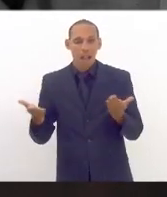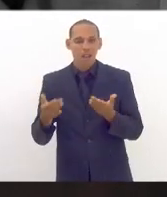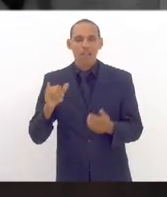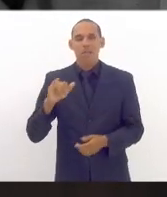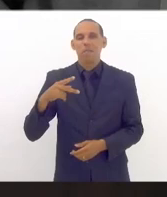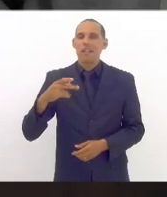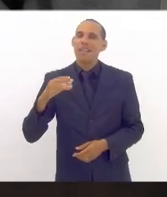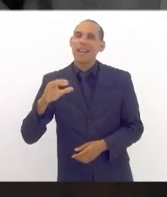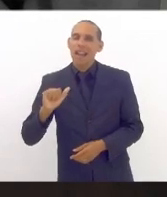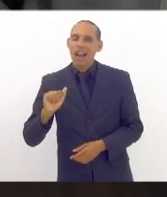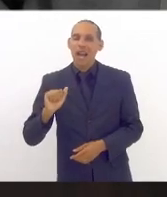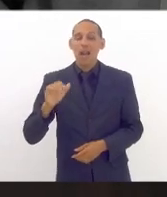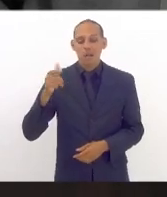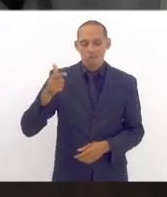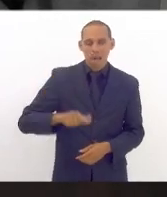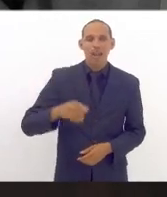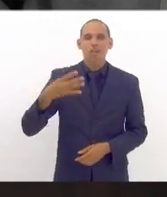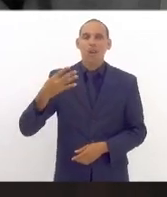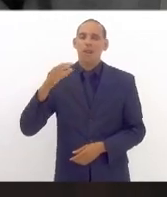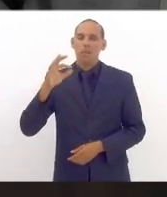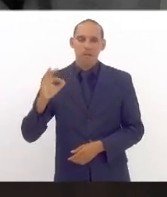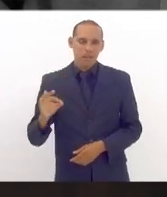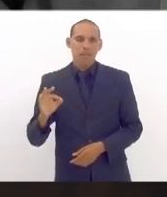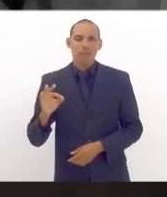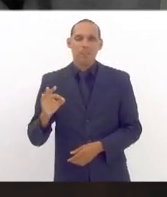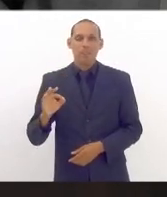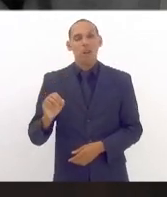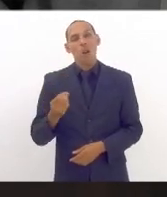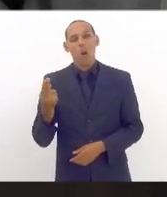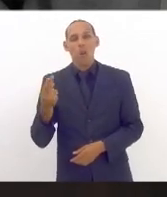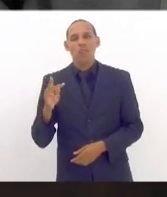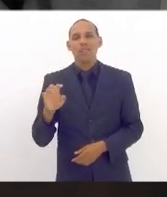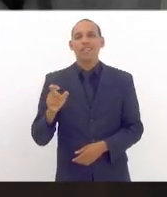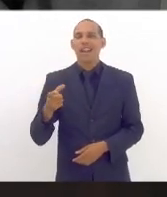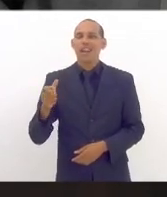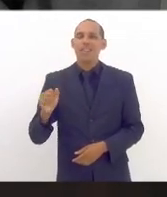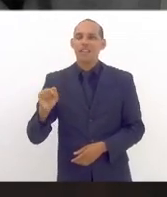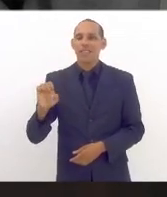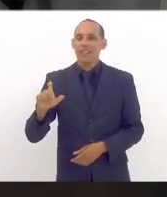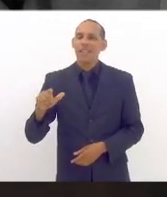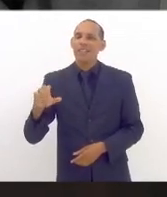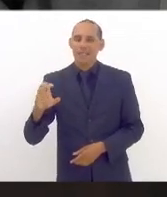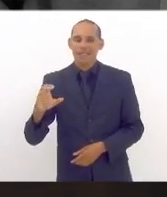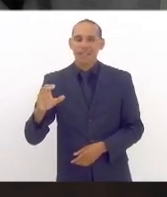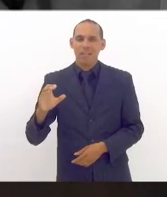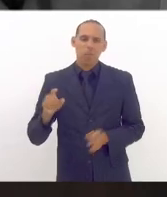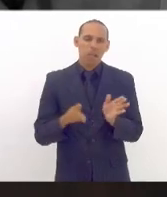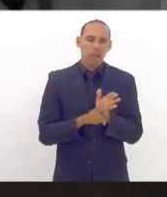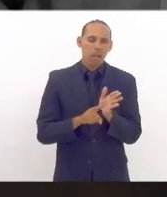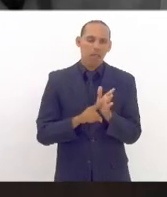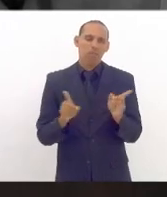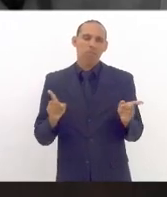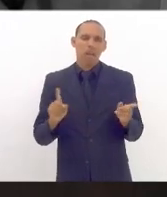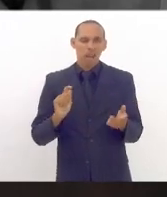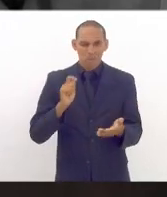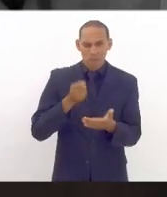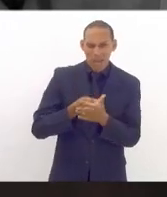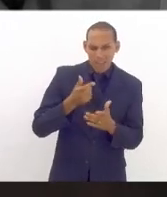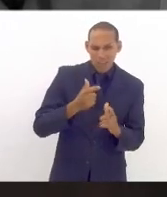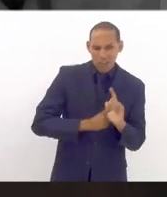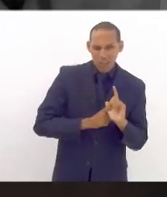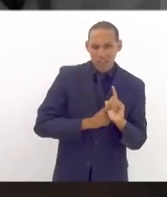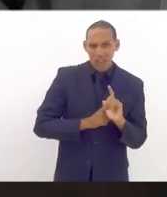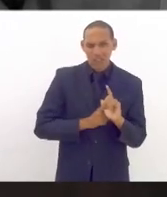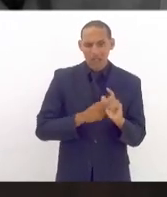+ 4 pontos percentuais ou taxa SELIC o que for menor isso não passa